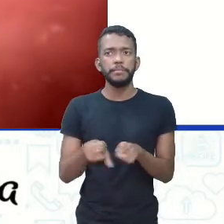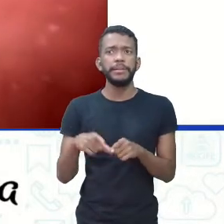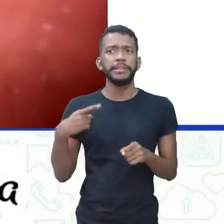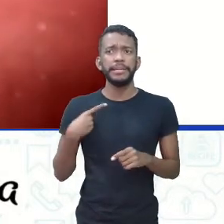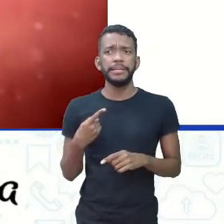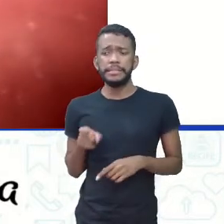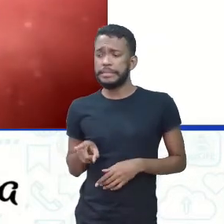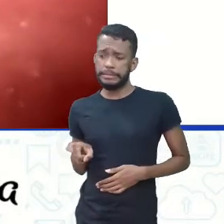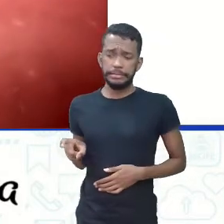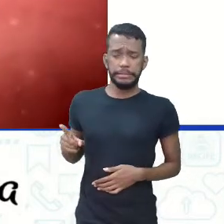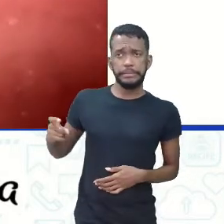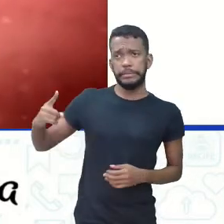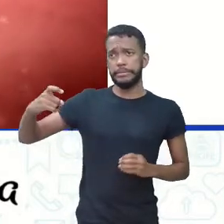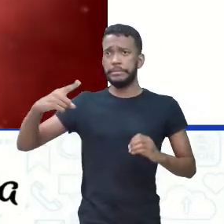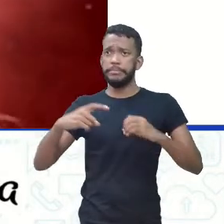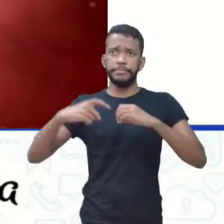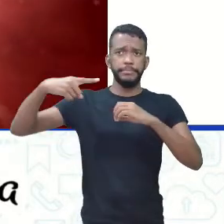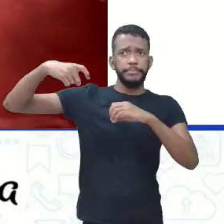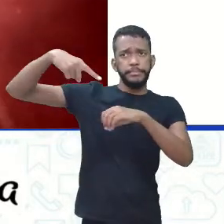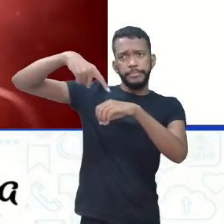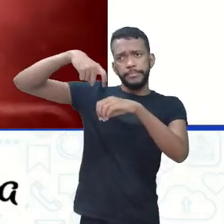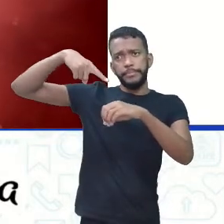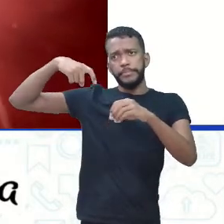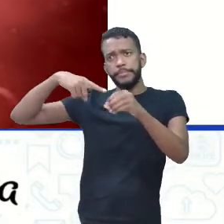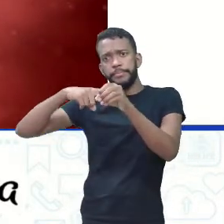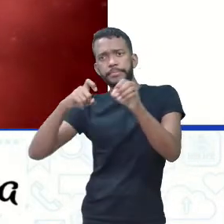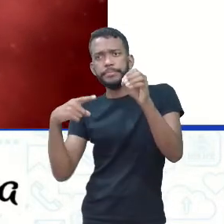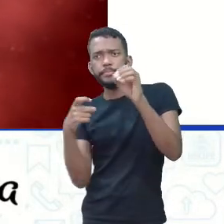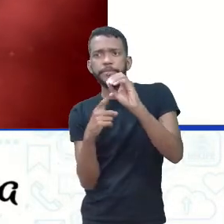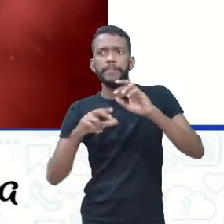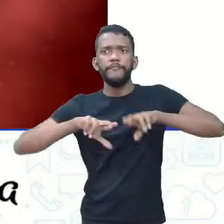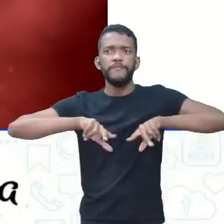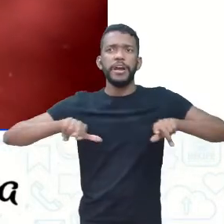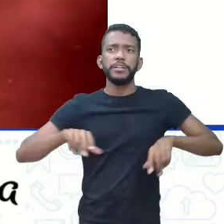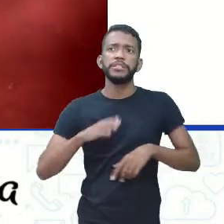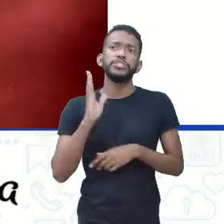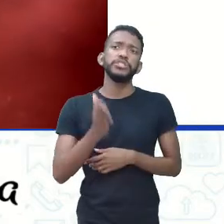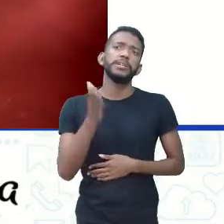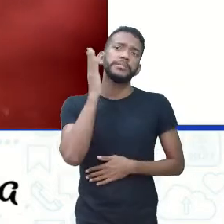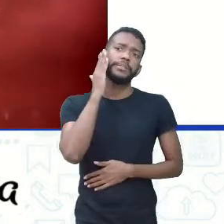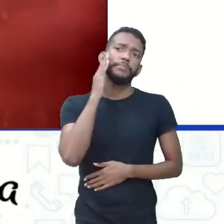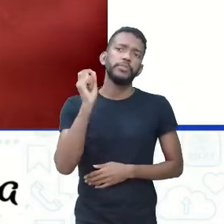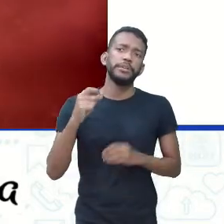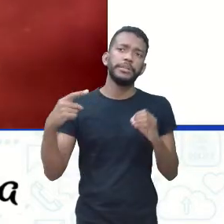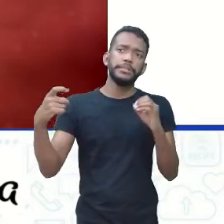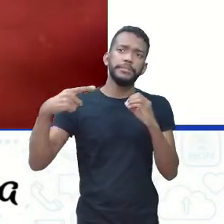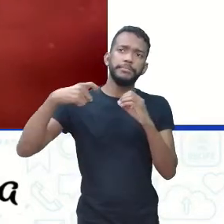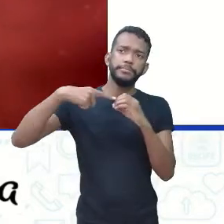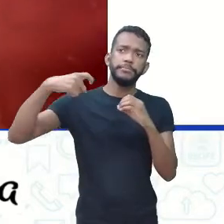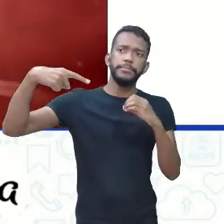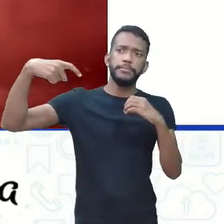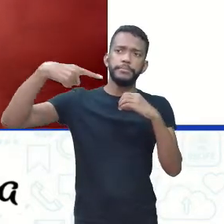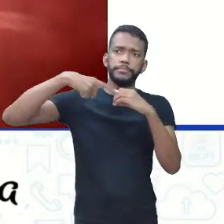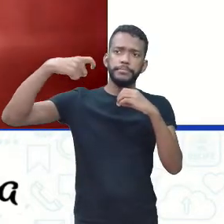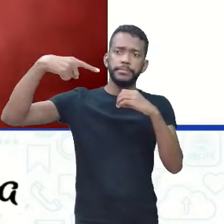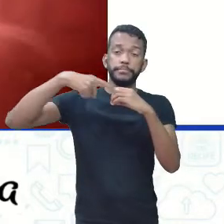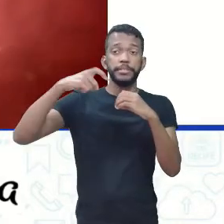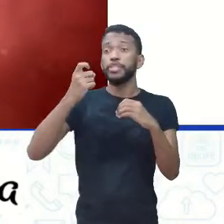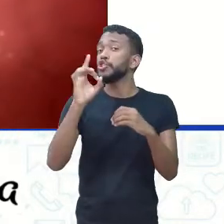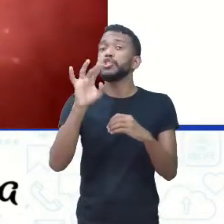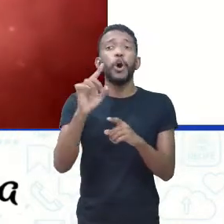espermatozoides tentando fecundar. Sabendo sempre que nesse momento só